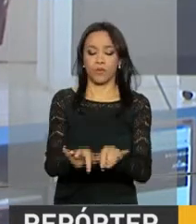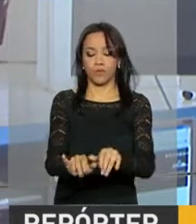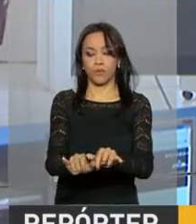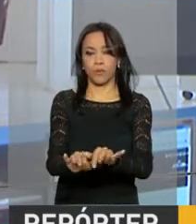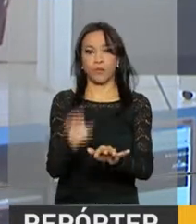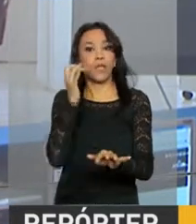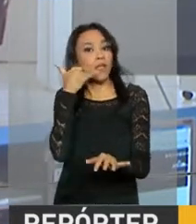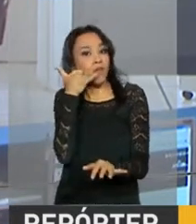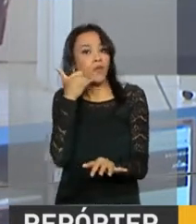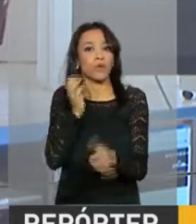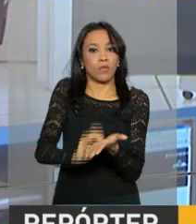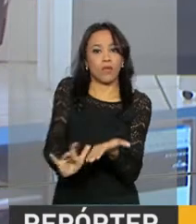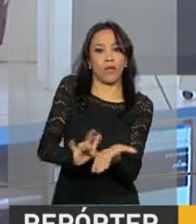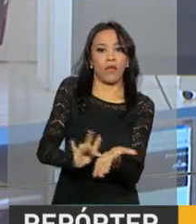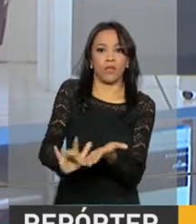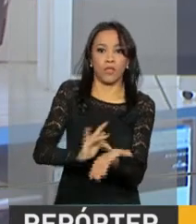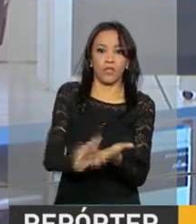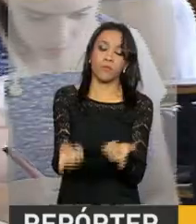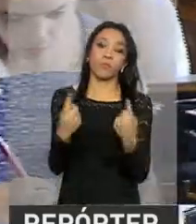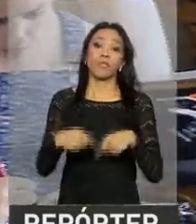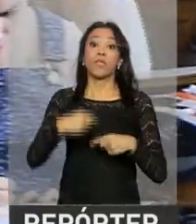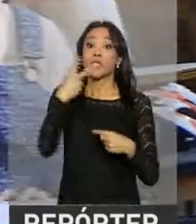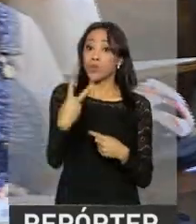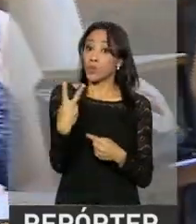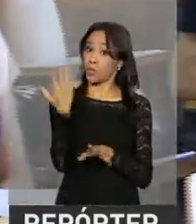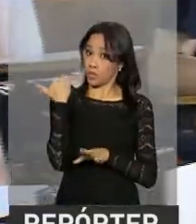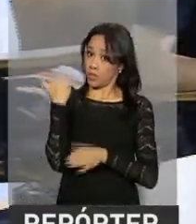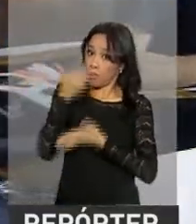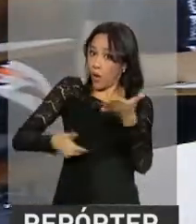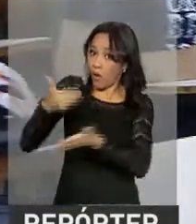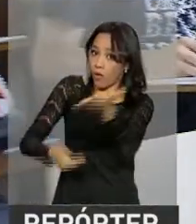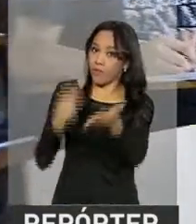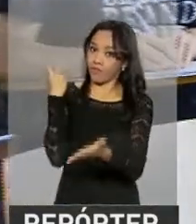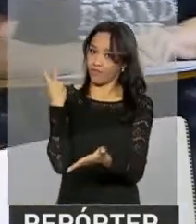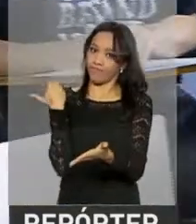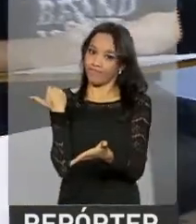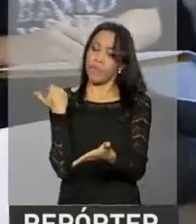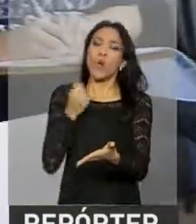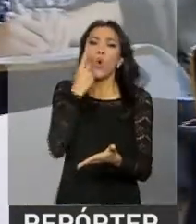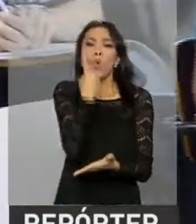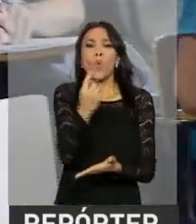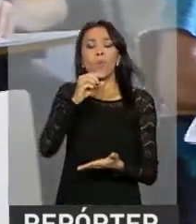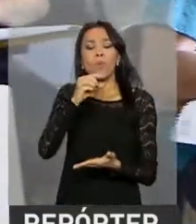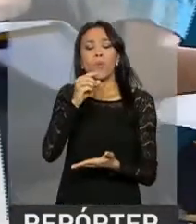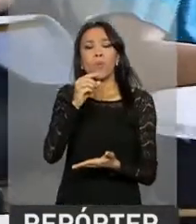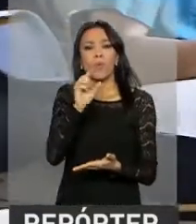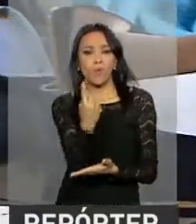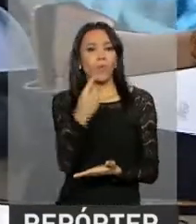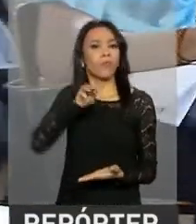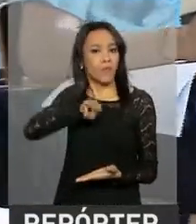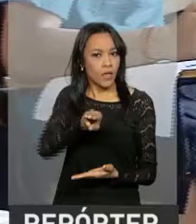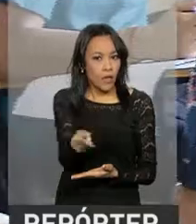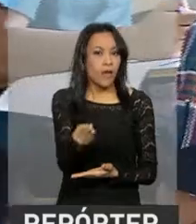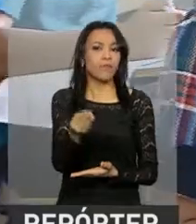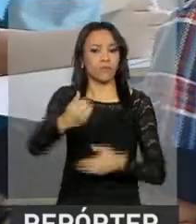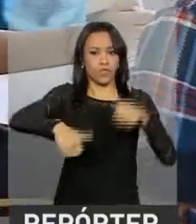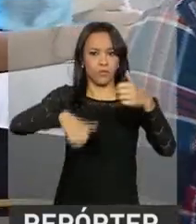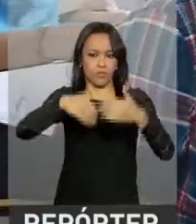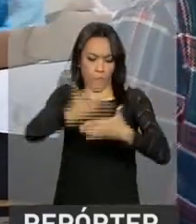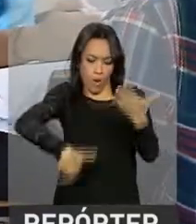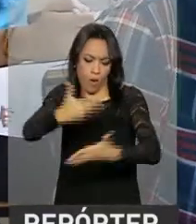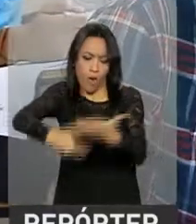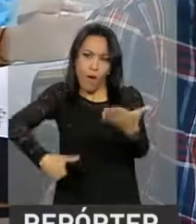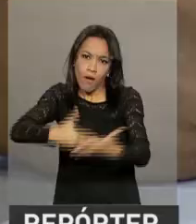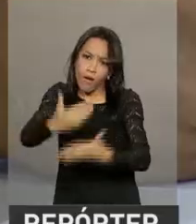telefone ou tablet nas duas primeiras edições do simulado mais de 1 milhão de já mais de 1 milhão de avaliações